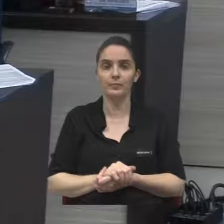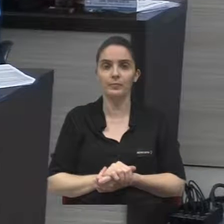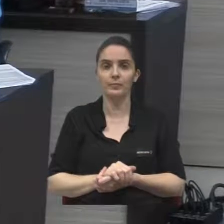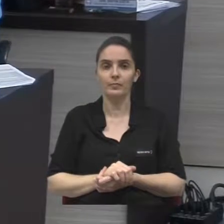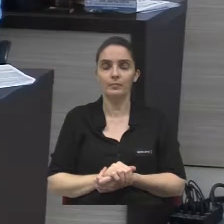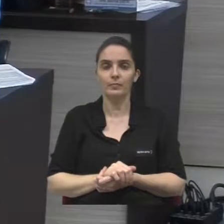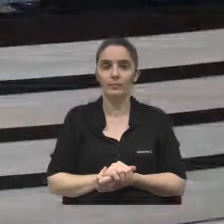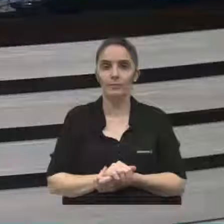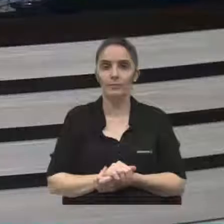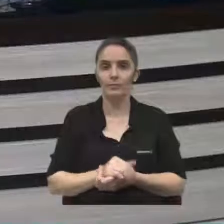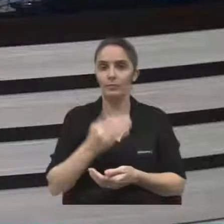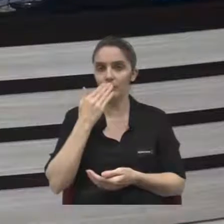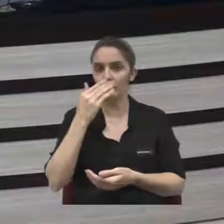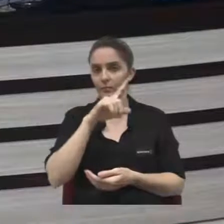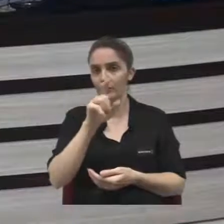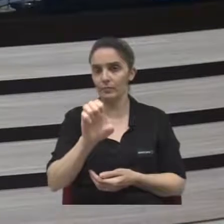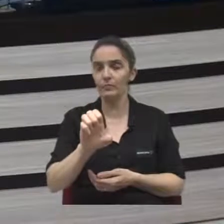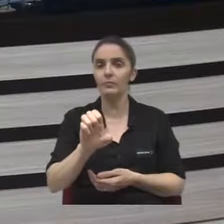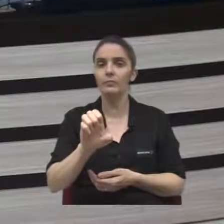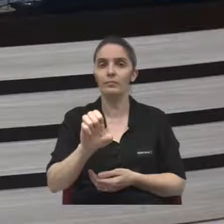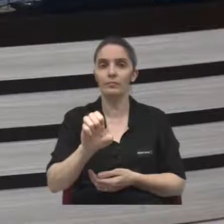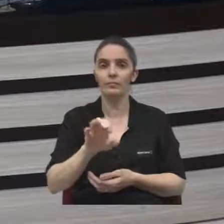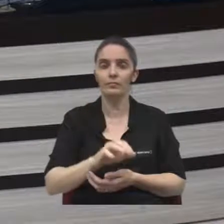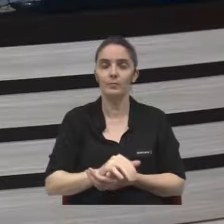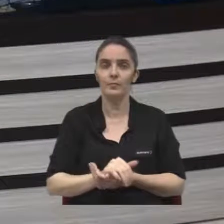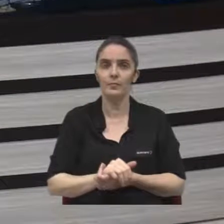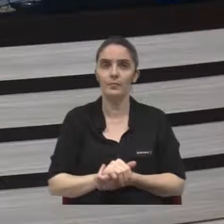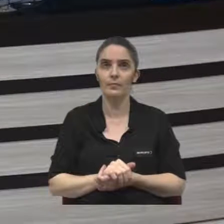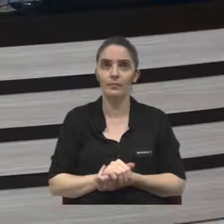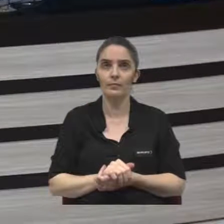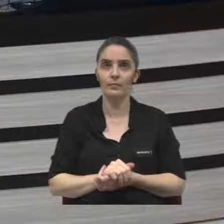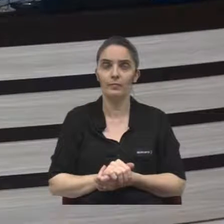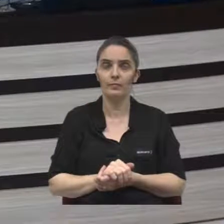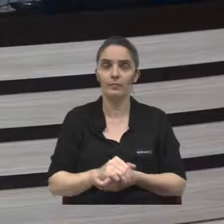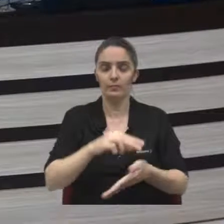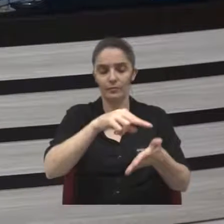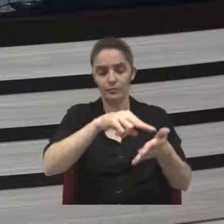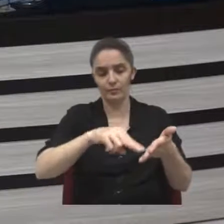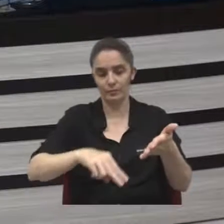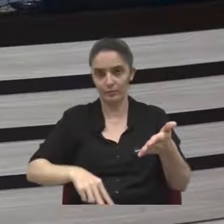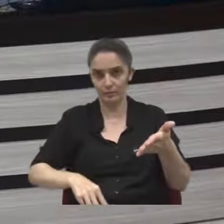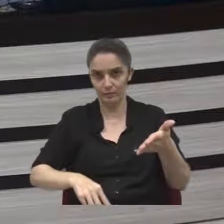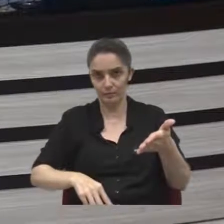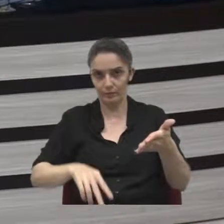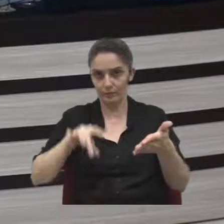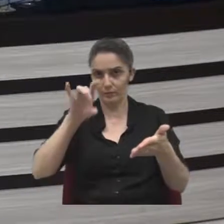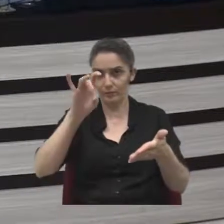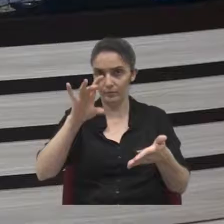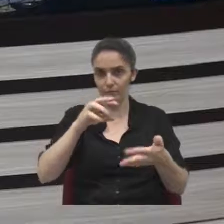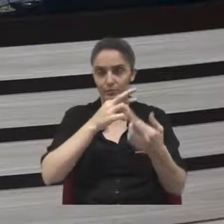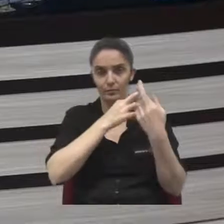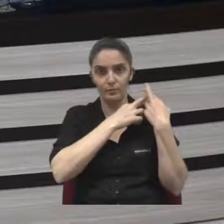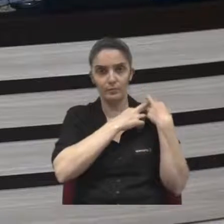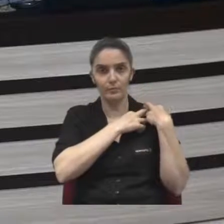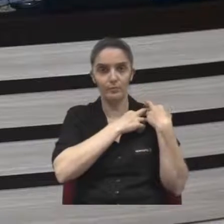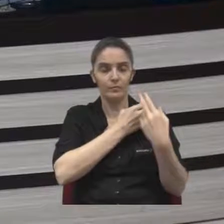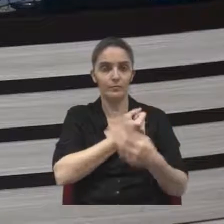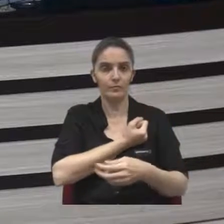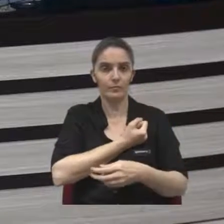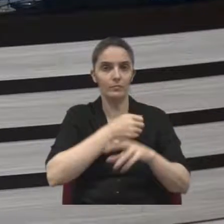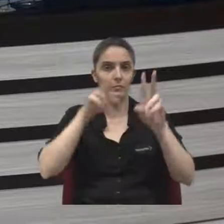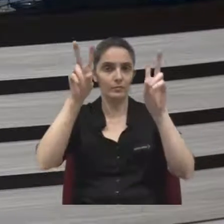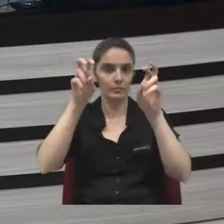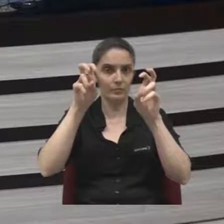Solicitação do vereador Zé da Mix, para que nós leiamos os requerimentos apenas o autor, o número e a emenda, precisa